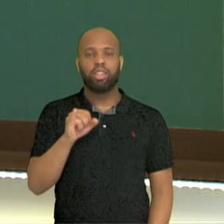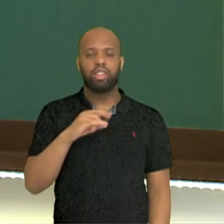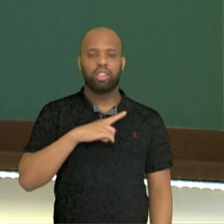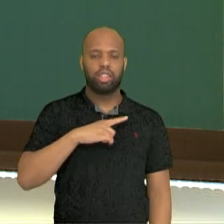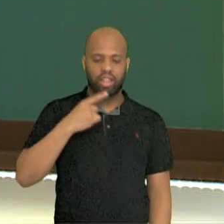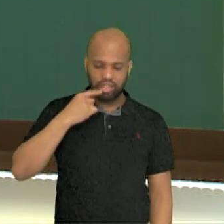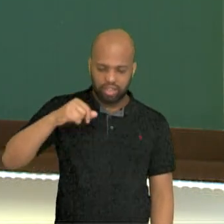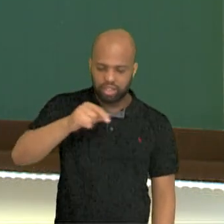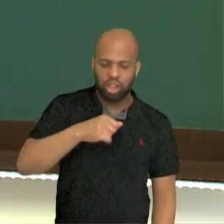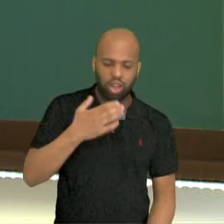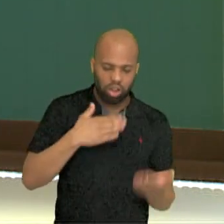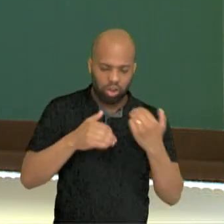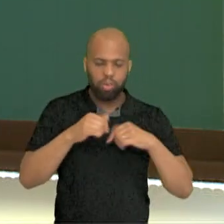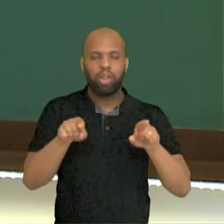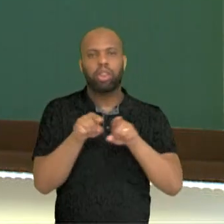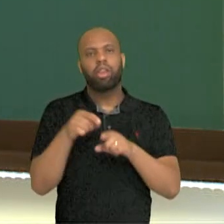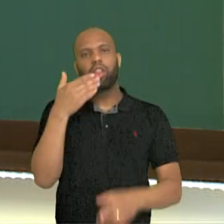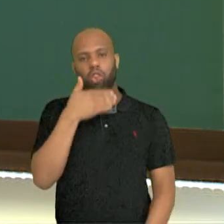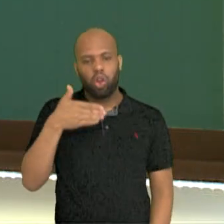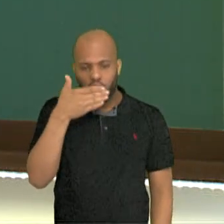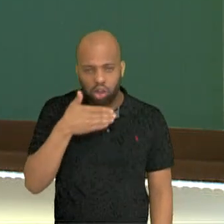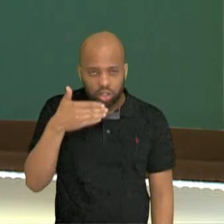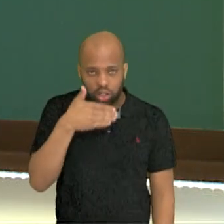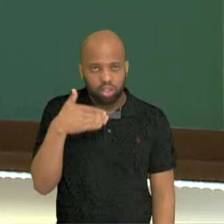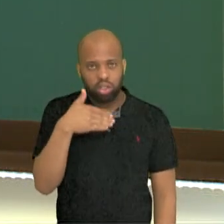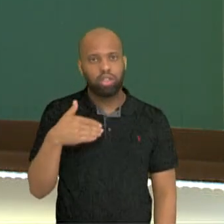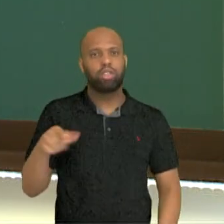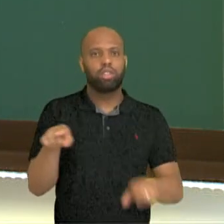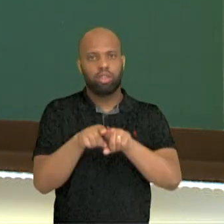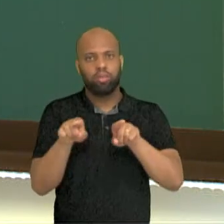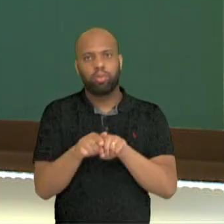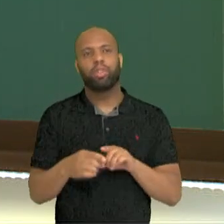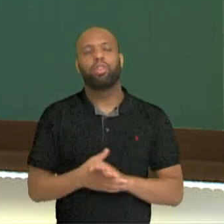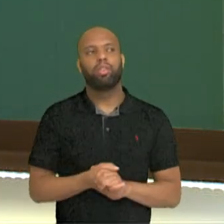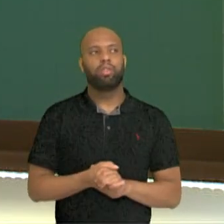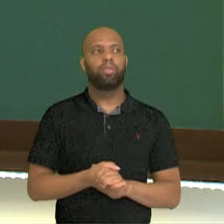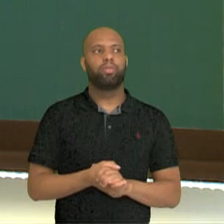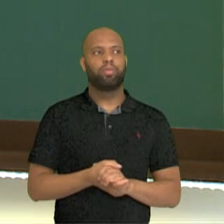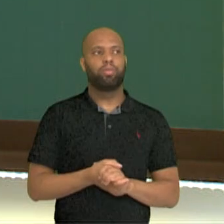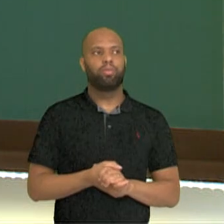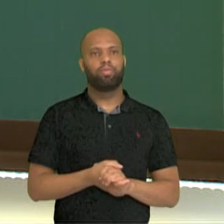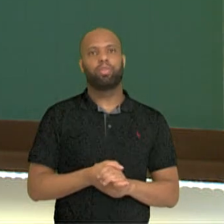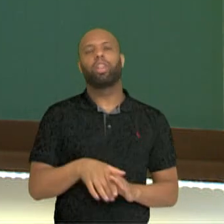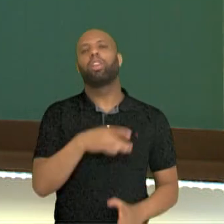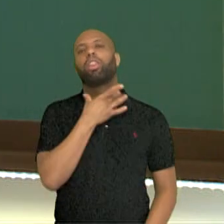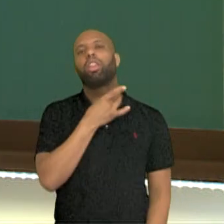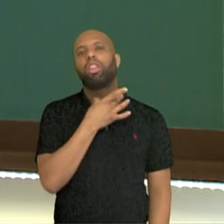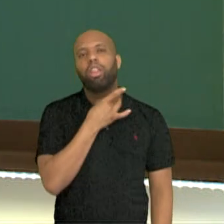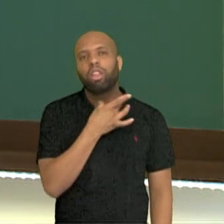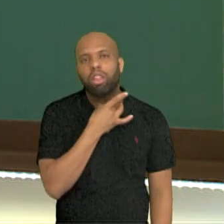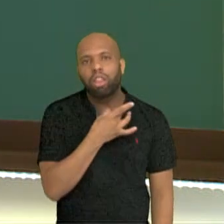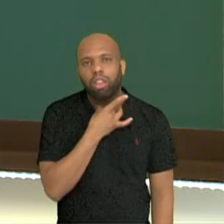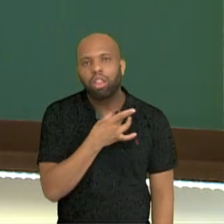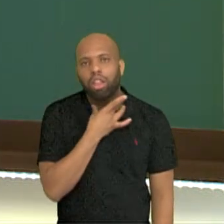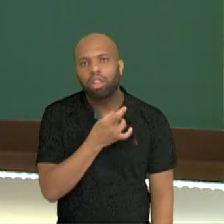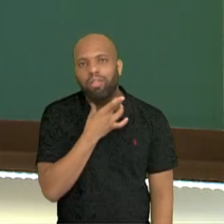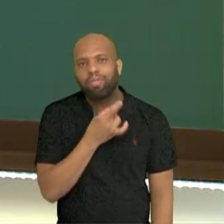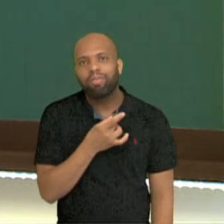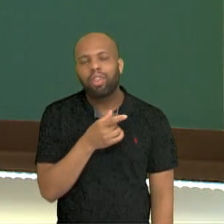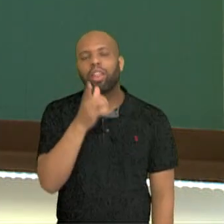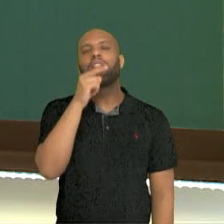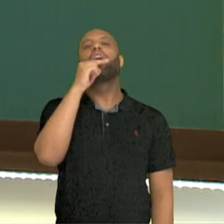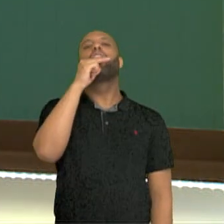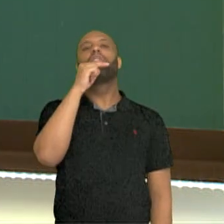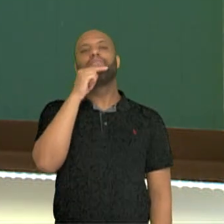sódio, muito doce, muito açúcar, muito bem. Ingestão de sódio e açúcar, vontade de tomar água. Deu vontade de